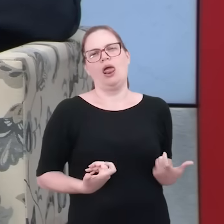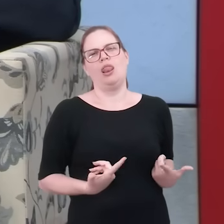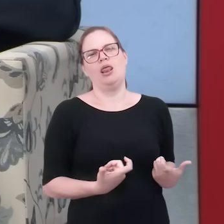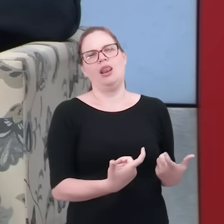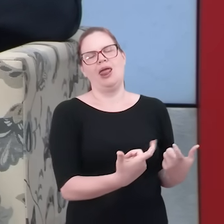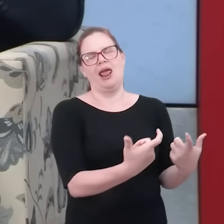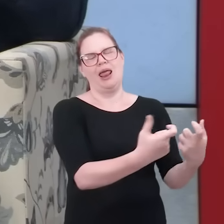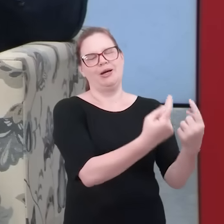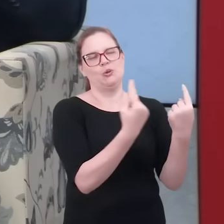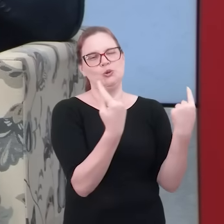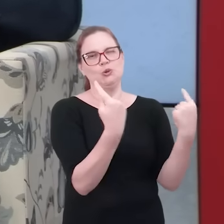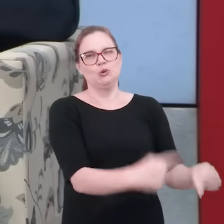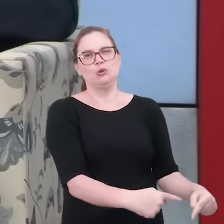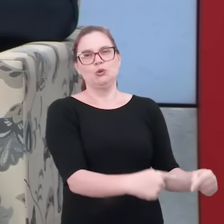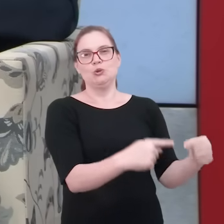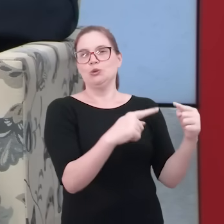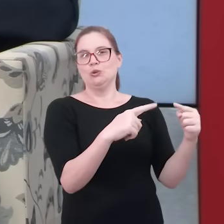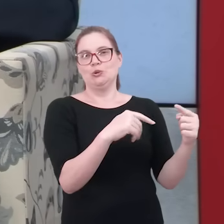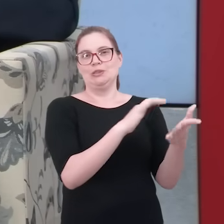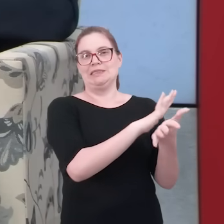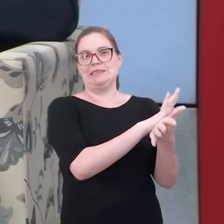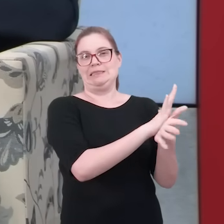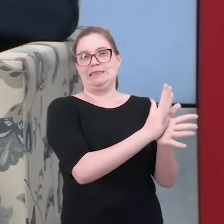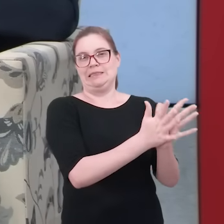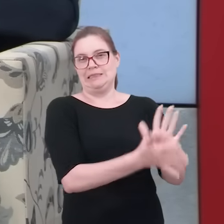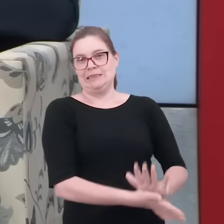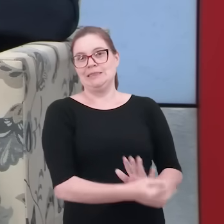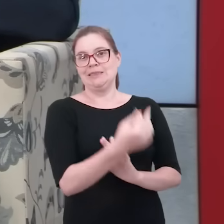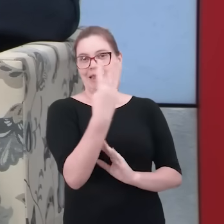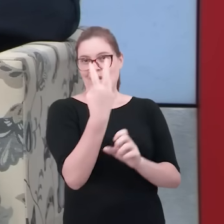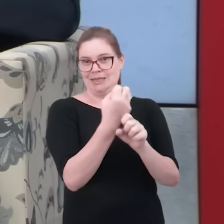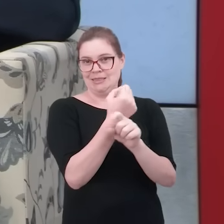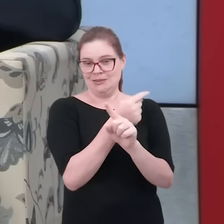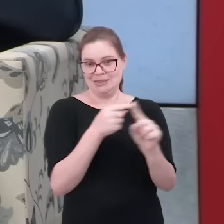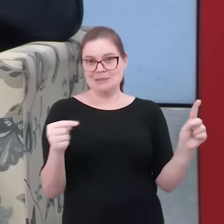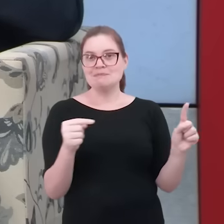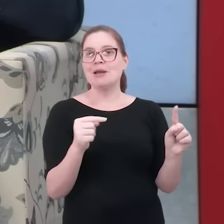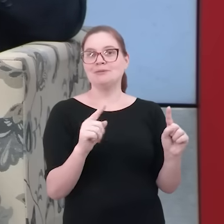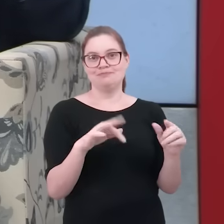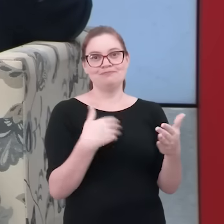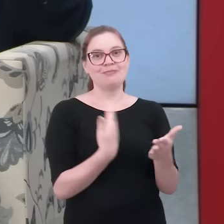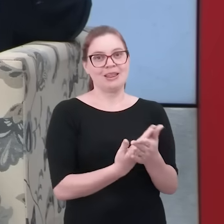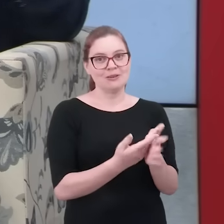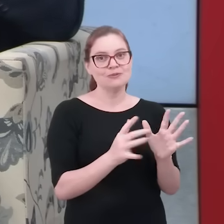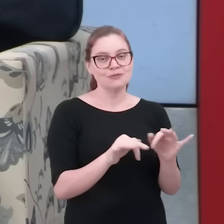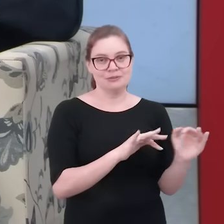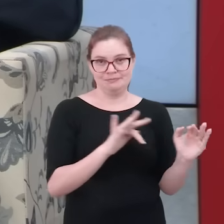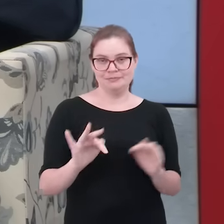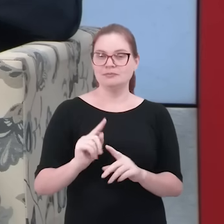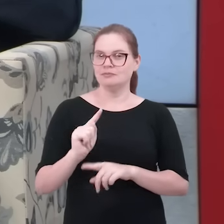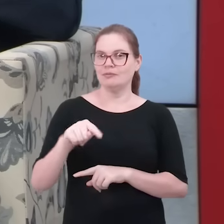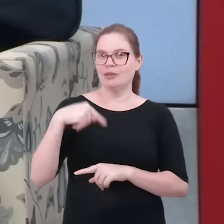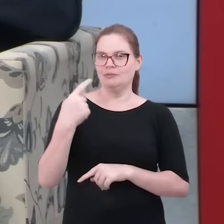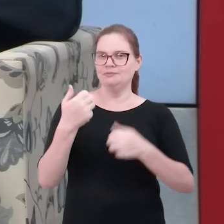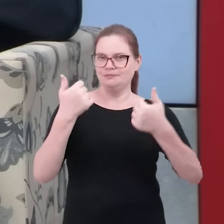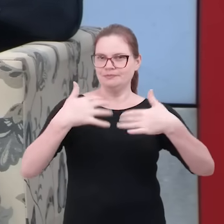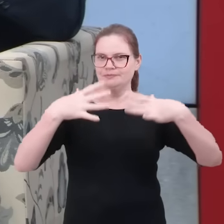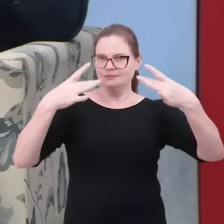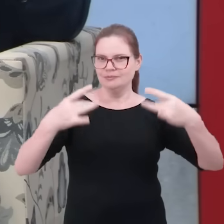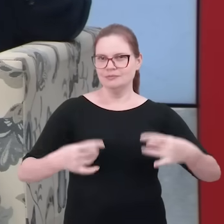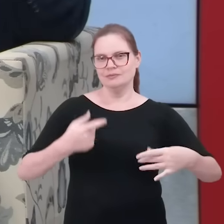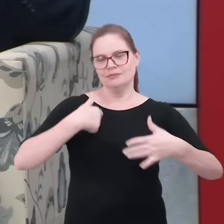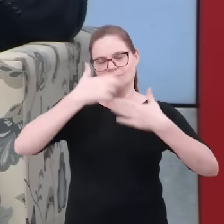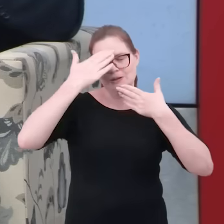fim. Depois nós vamos falar mais alguma coisa a esse respeito. Agradecemos a presença dos